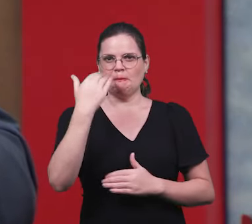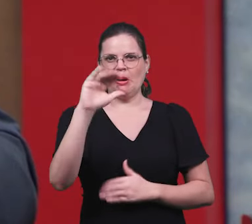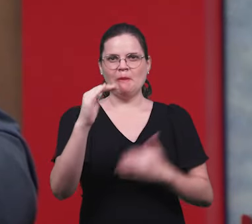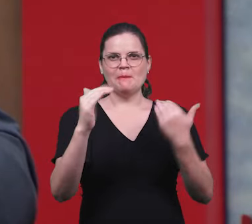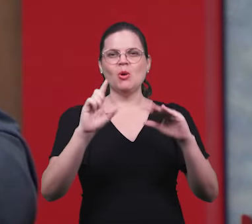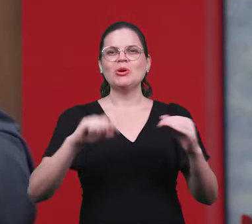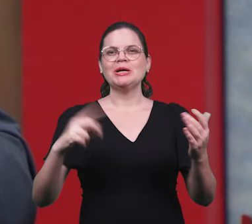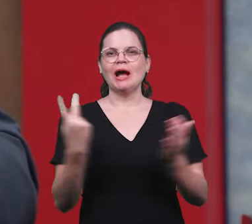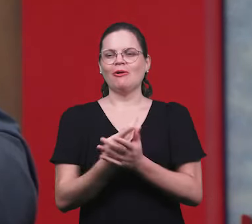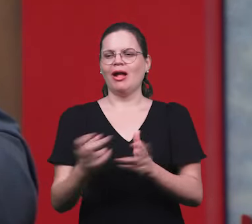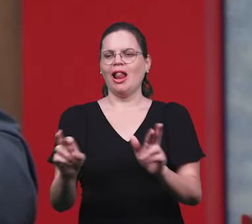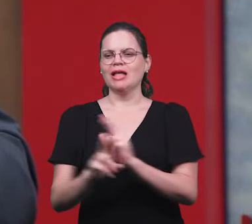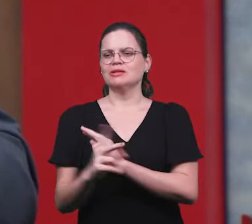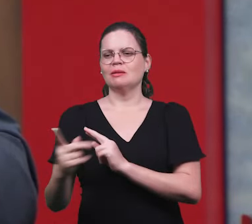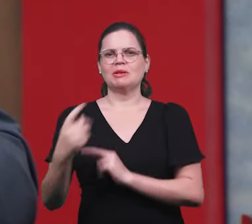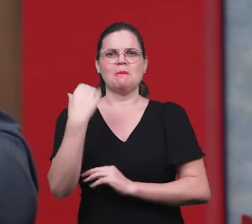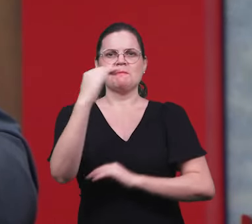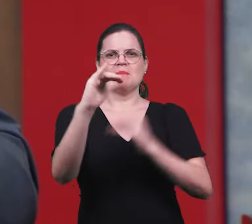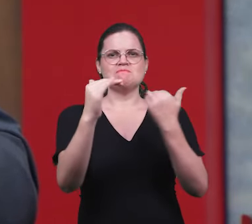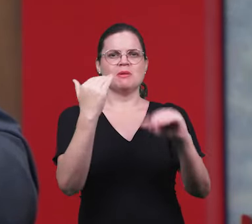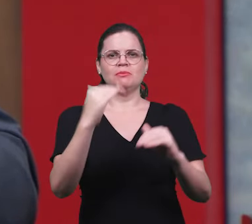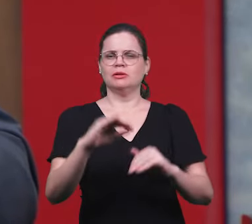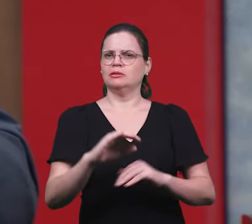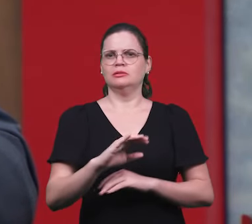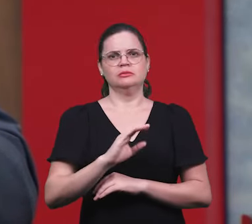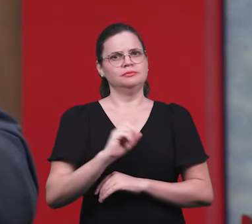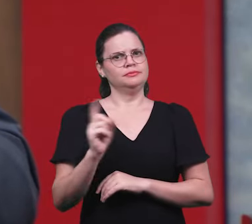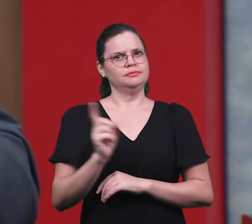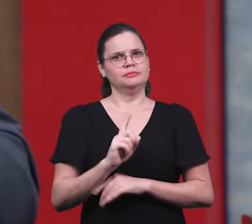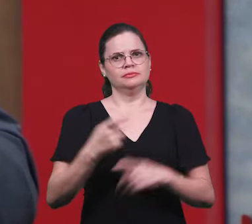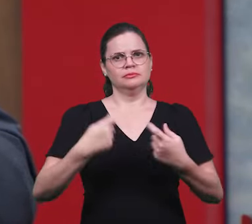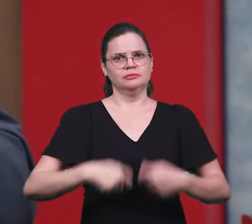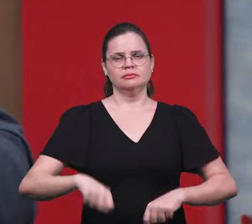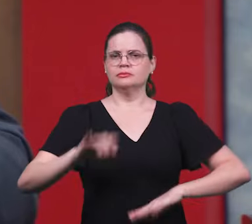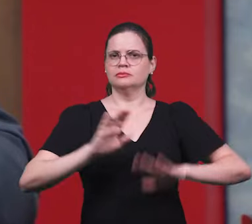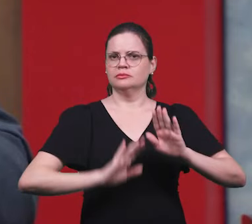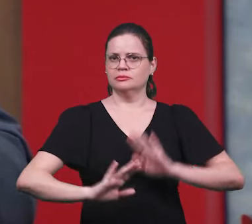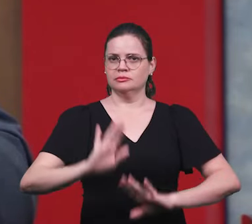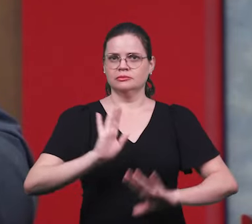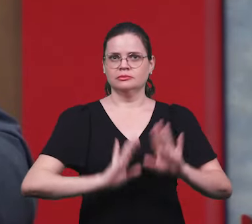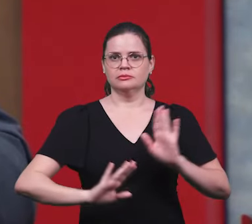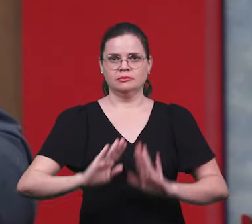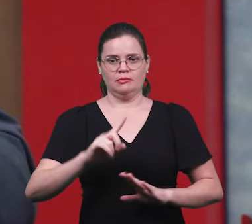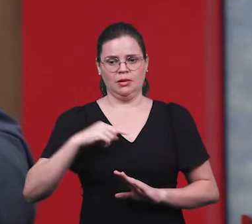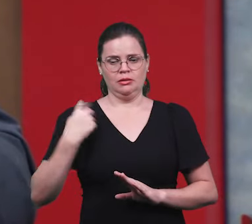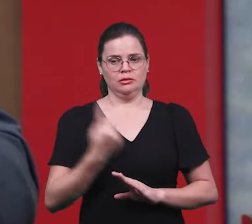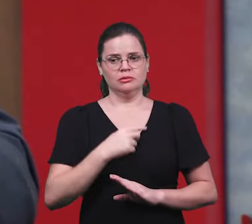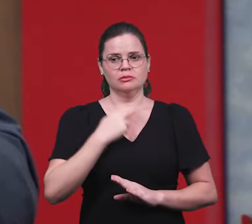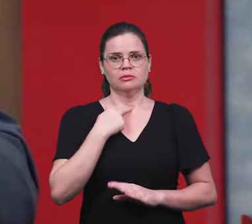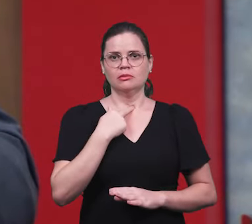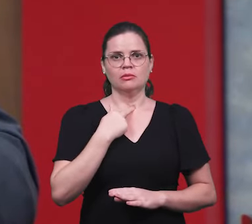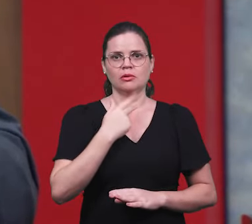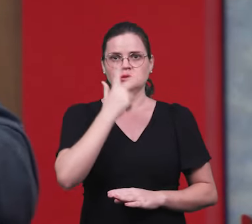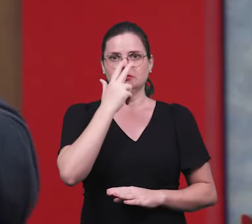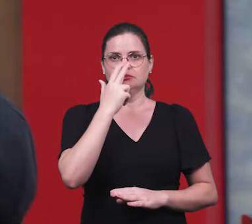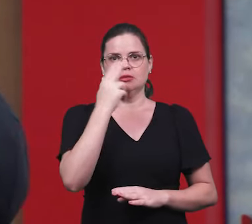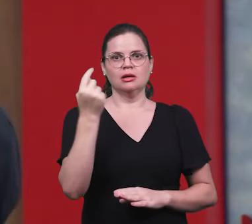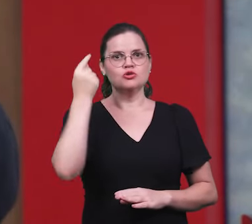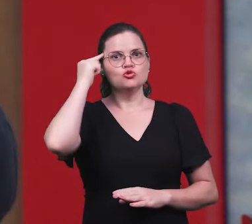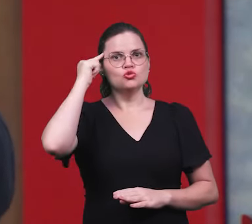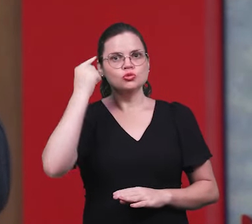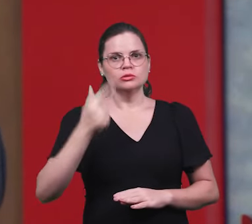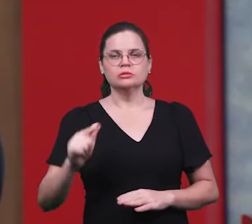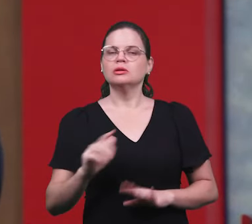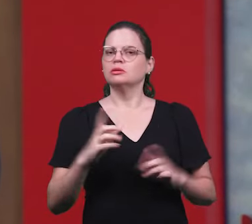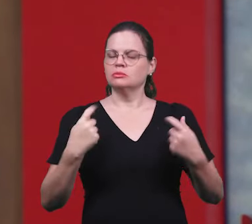se expondo. E a gente o homem não pode perder o equilíbrio. E